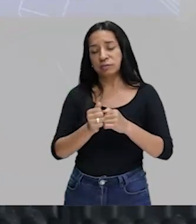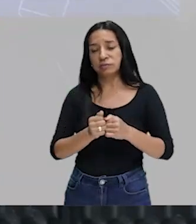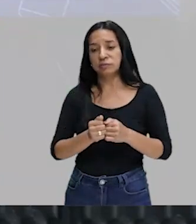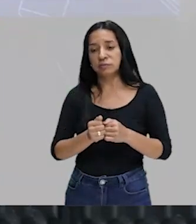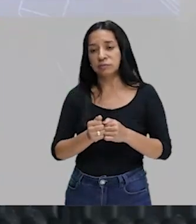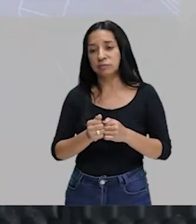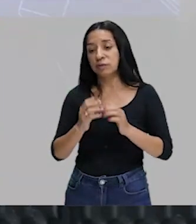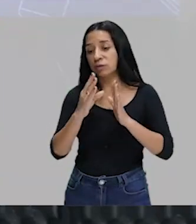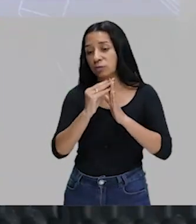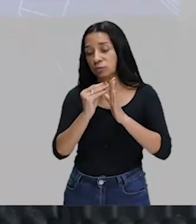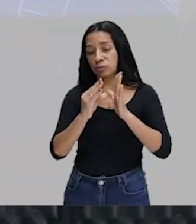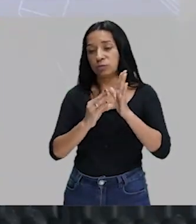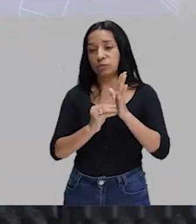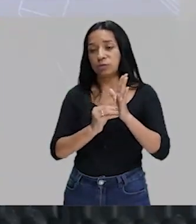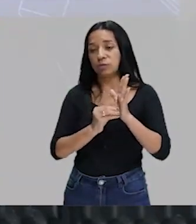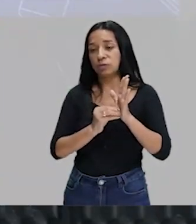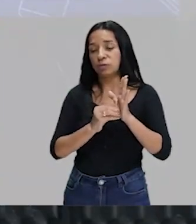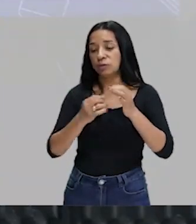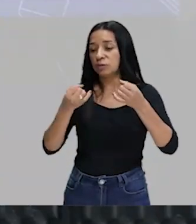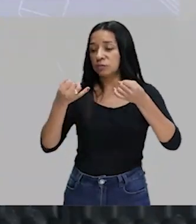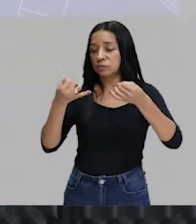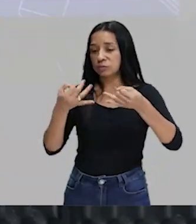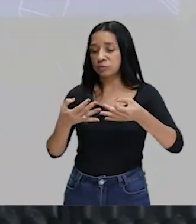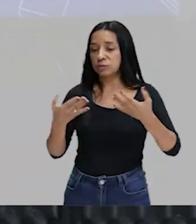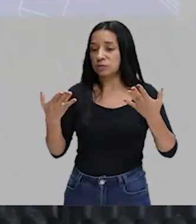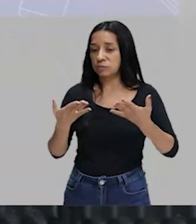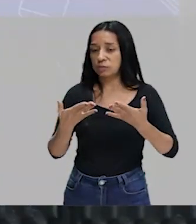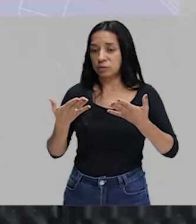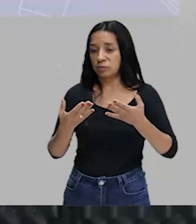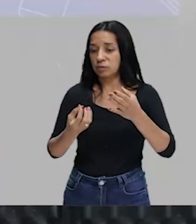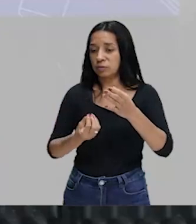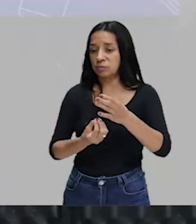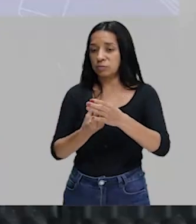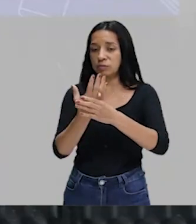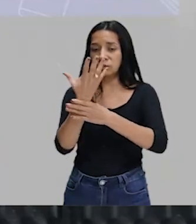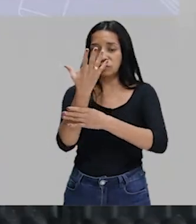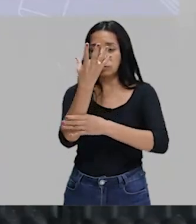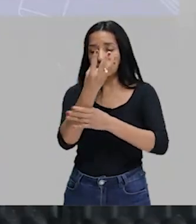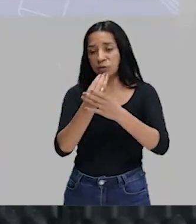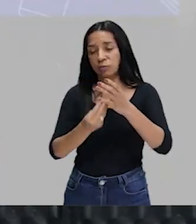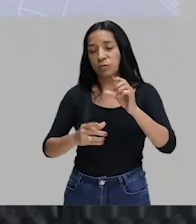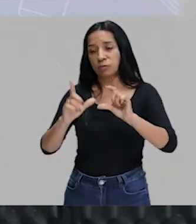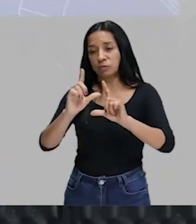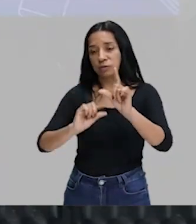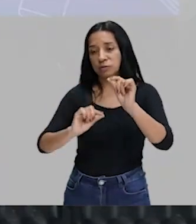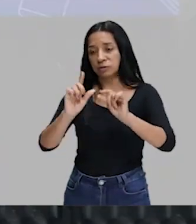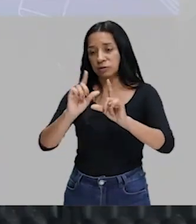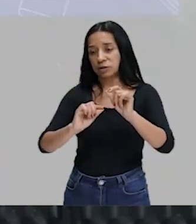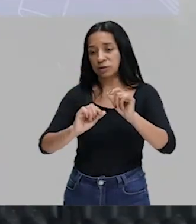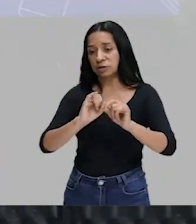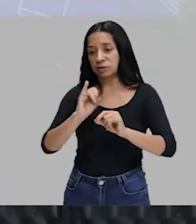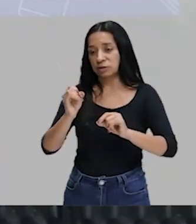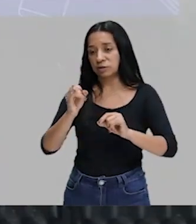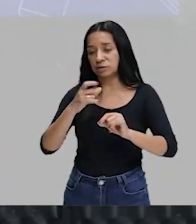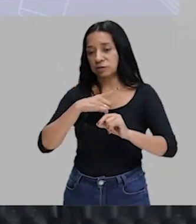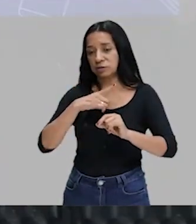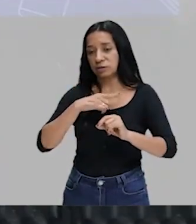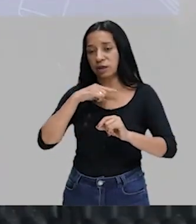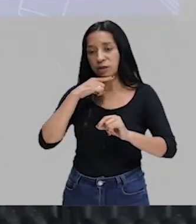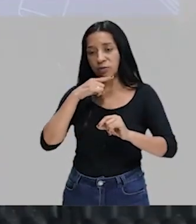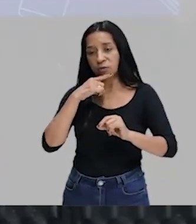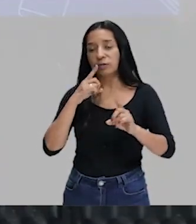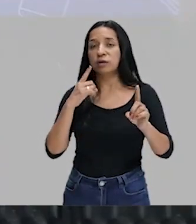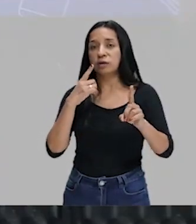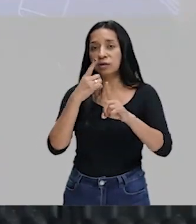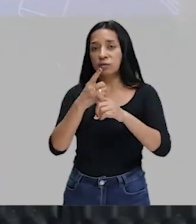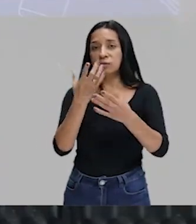esses conteúdos, né, que nós estamos falando aqui, que é o nascimento e morte dessas estrelas, se tem alguma dúvida, você pode encontrar